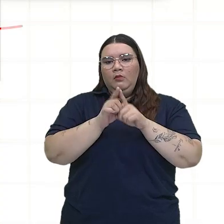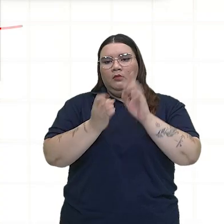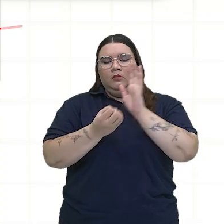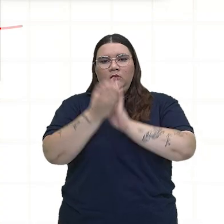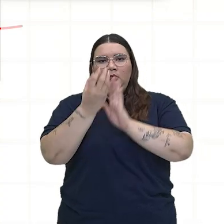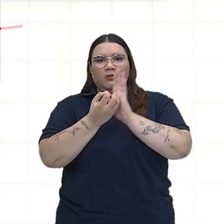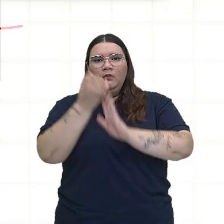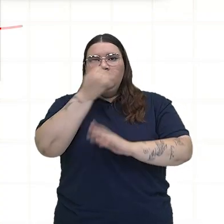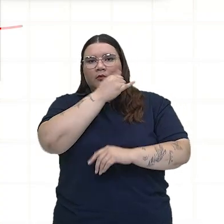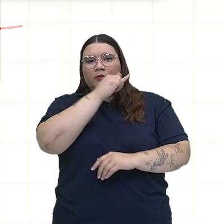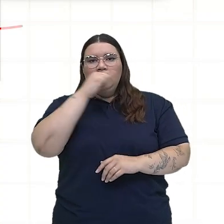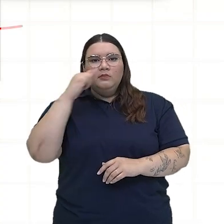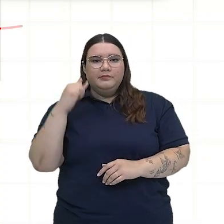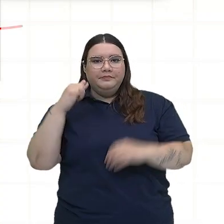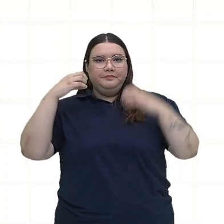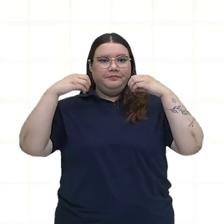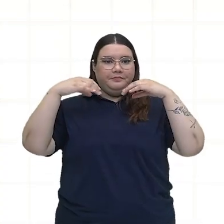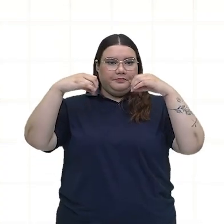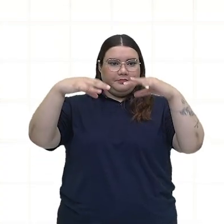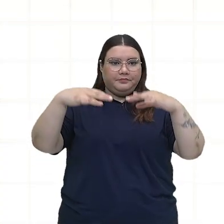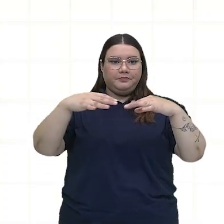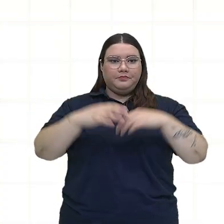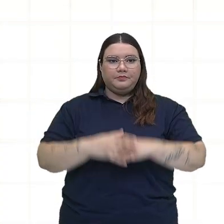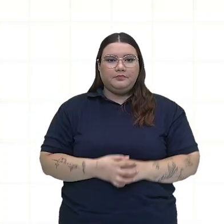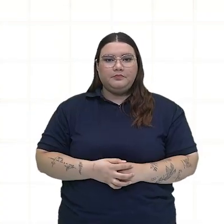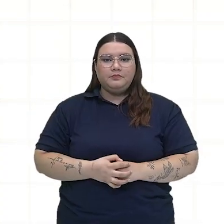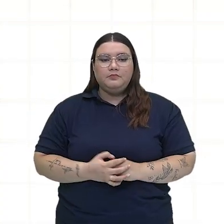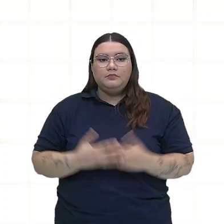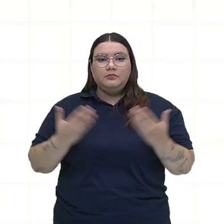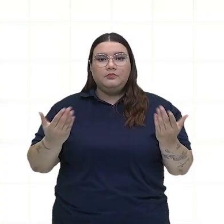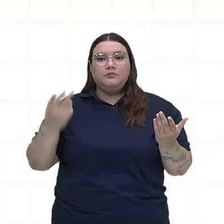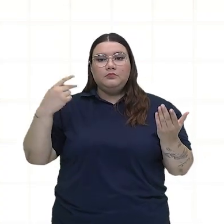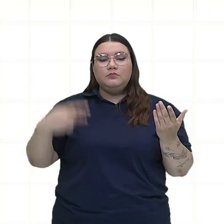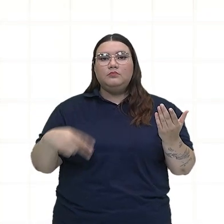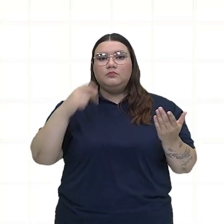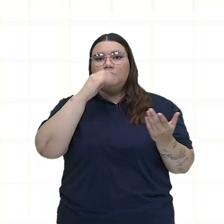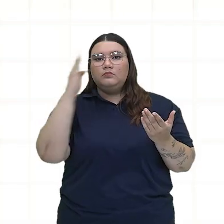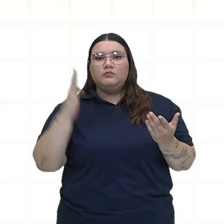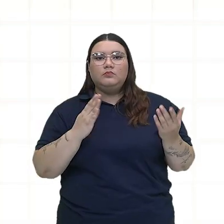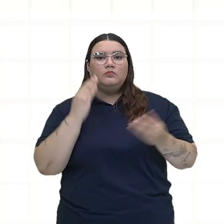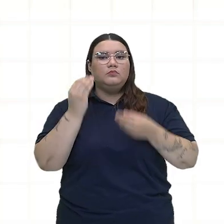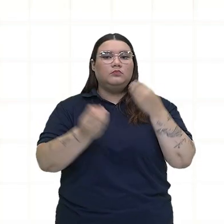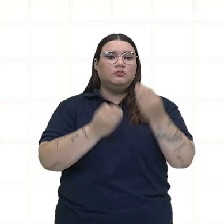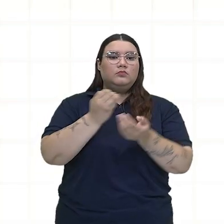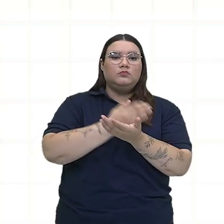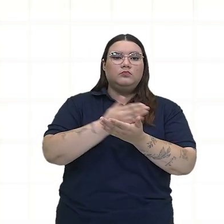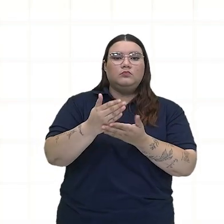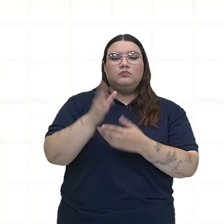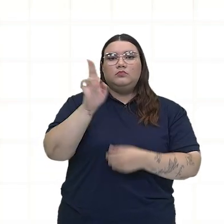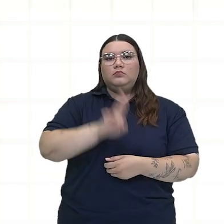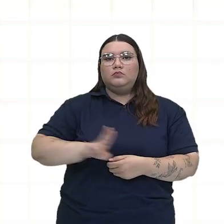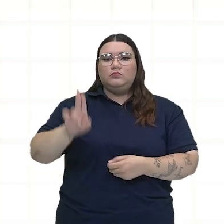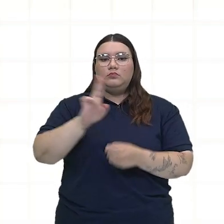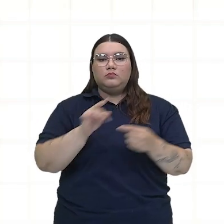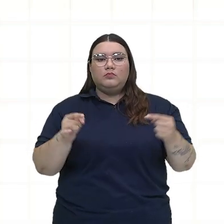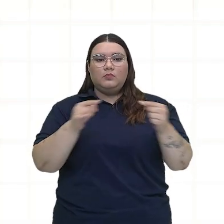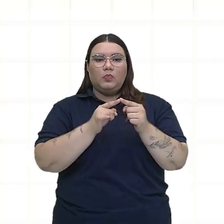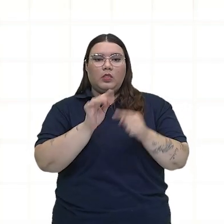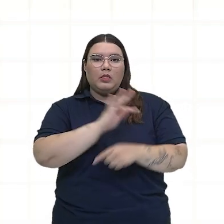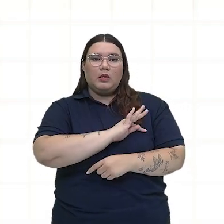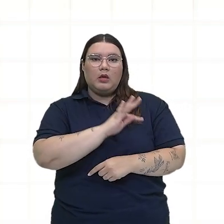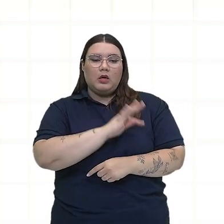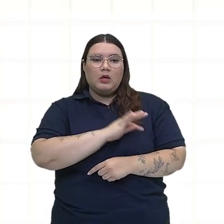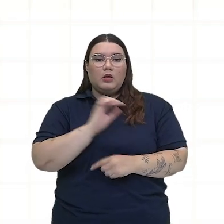produção de energia hidroelétrica. E no Brasil, como é que começou a utilização da técnica de